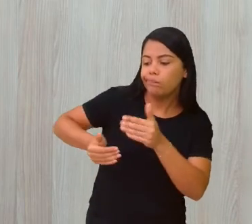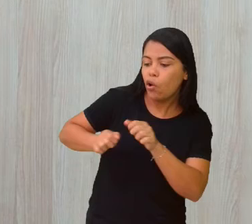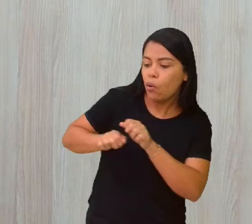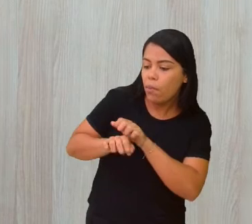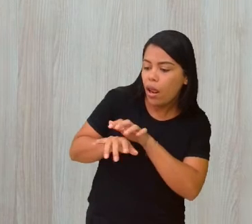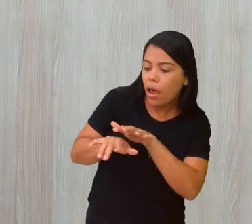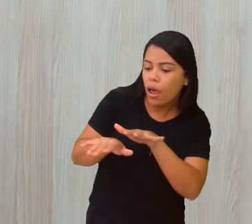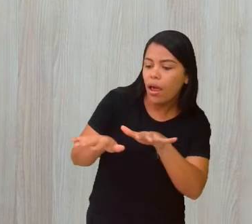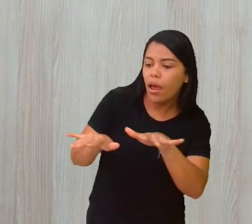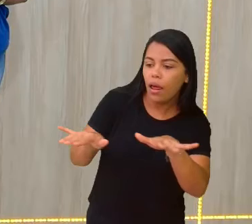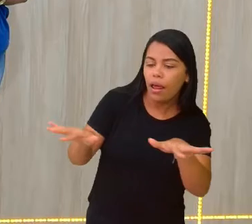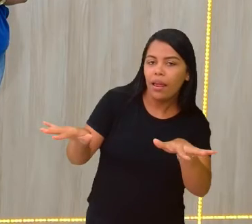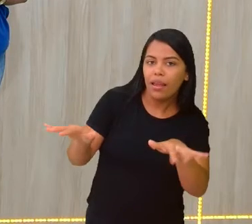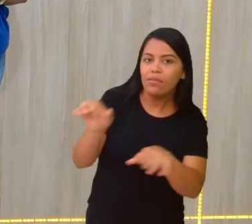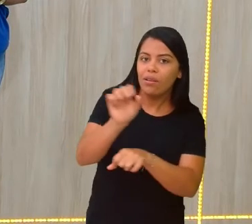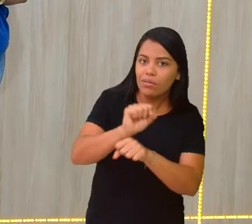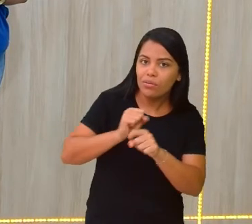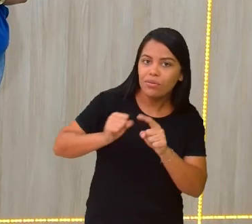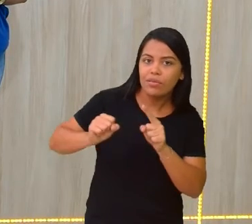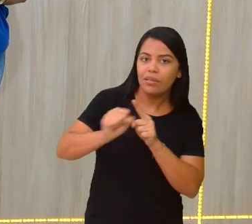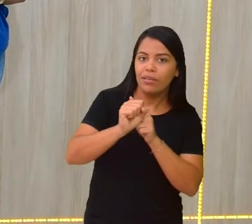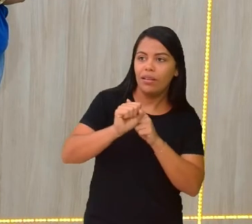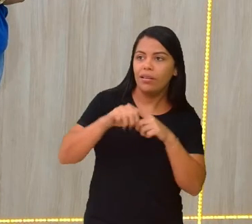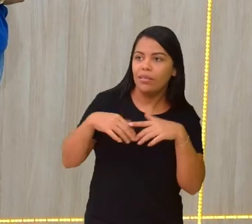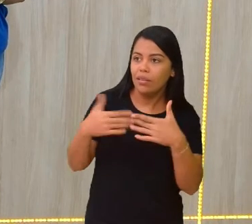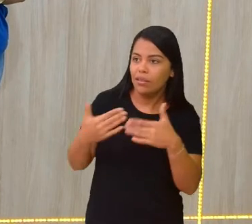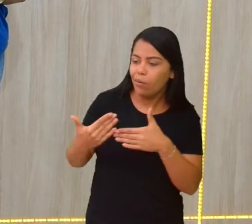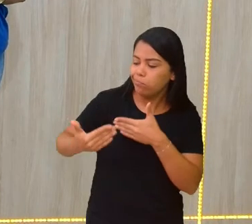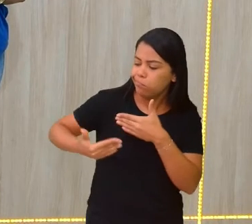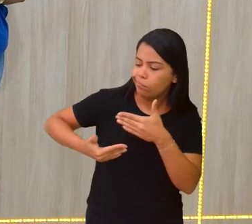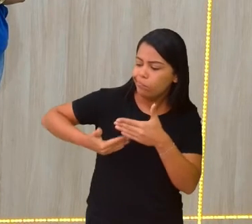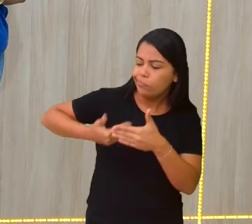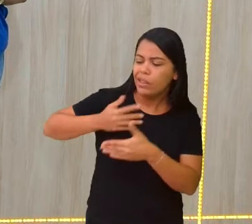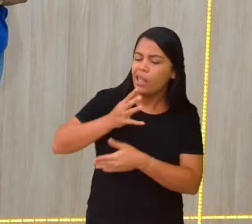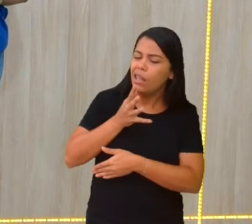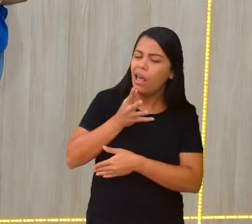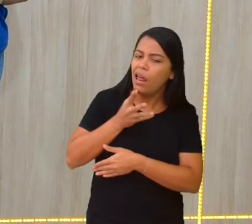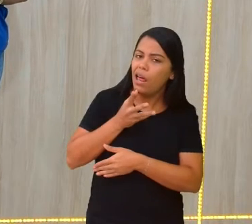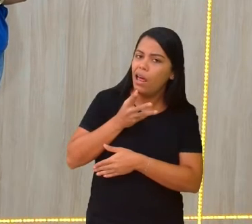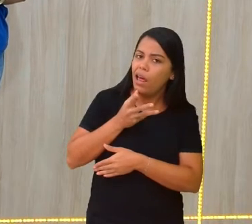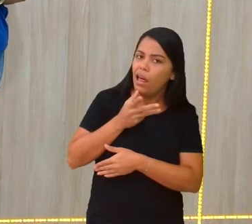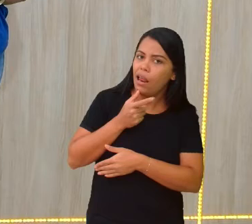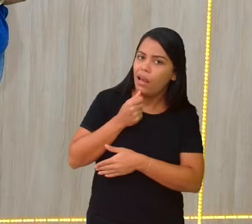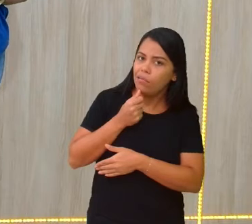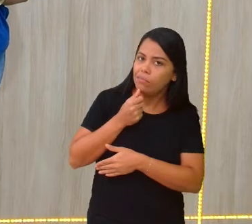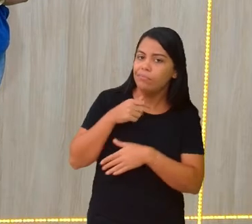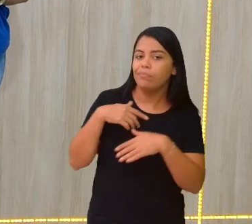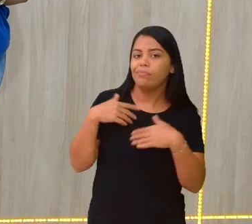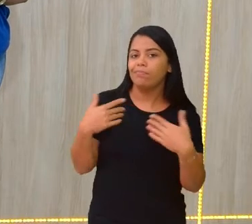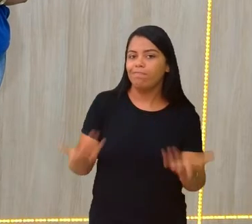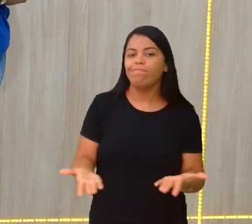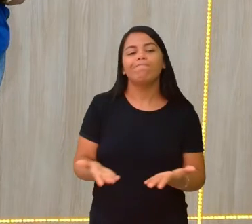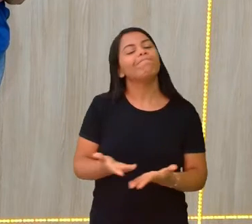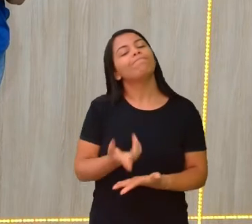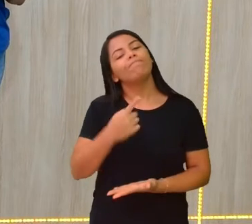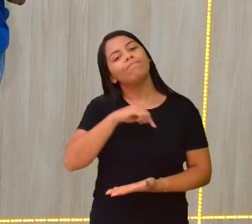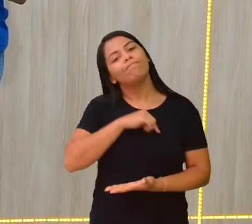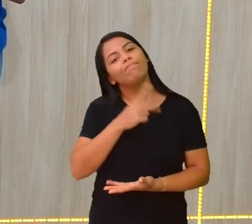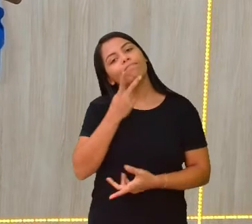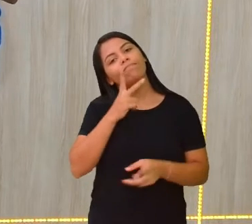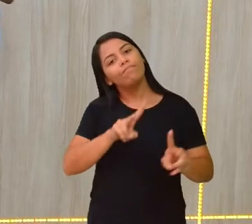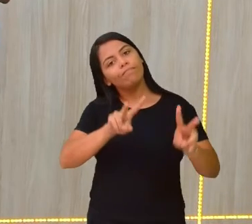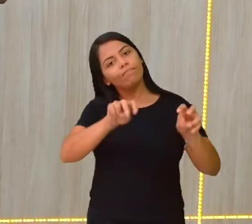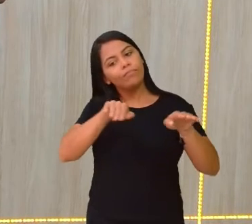né? E aí, a passos curtos mesmo, né, professora? Mas, gente, falando nessa